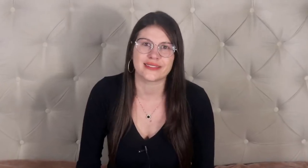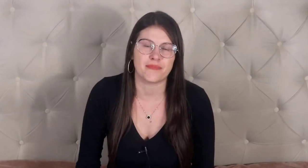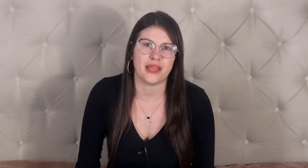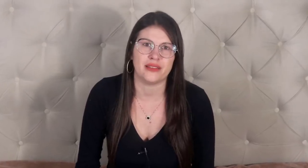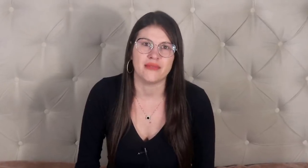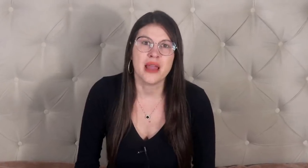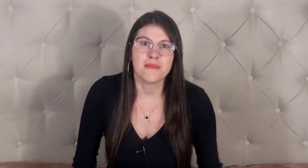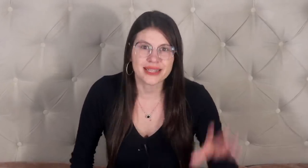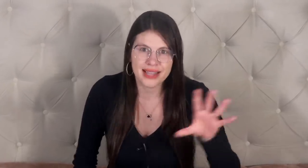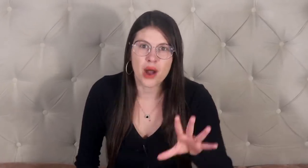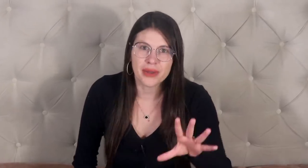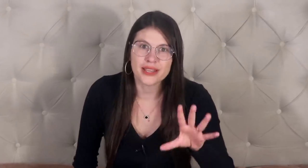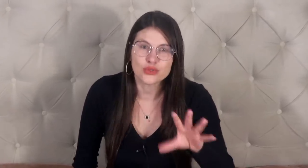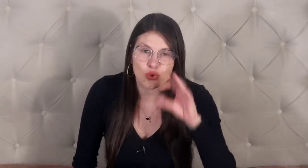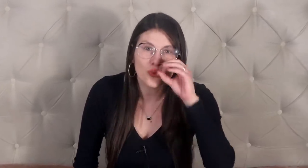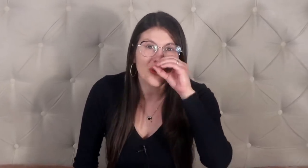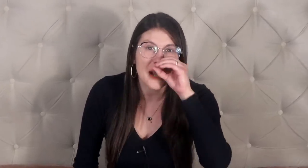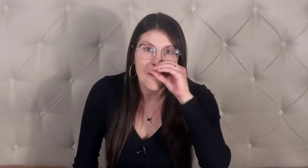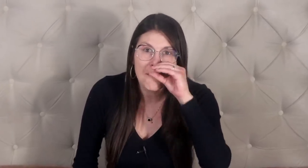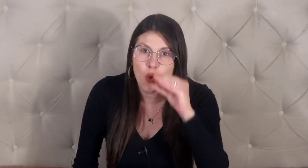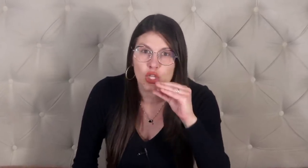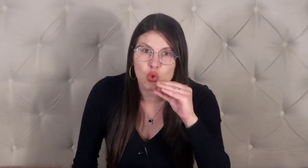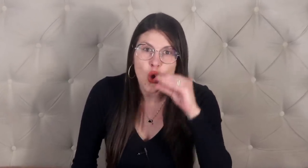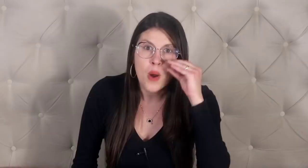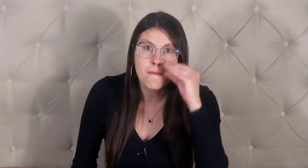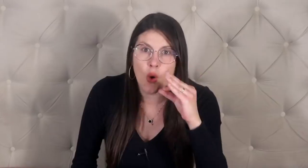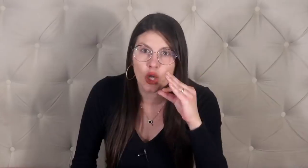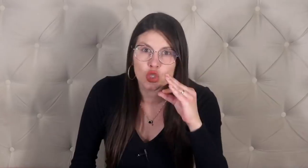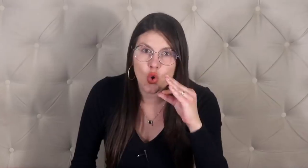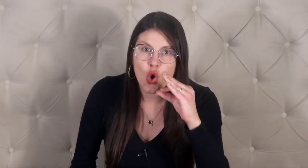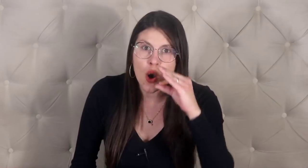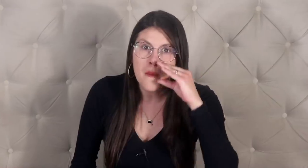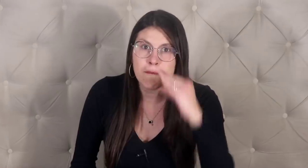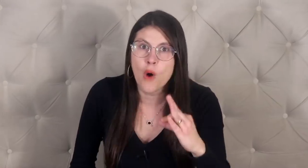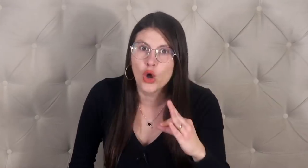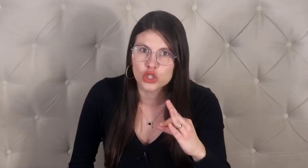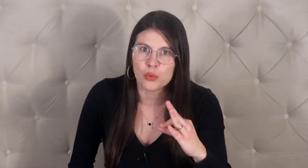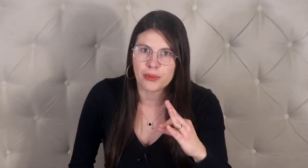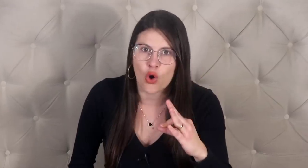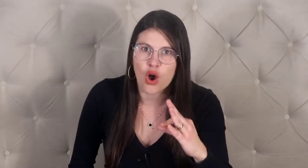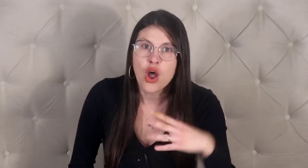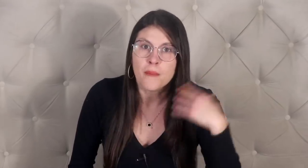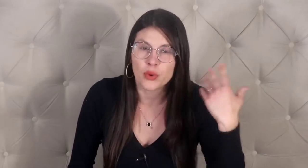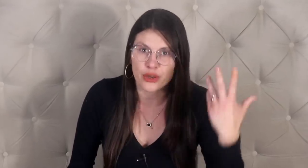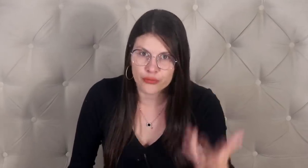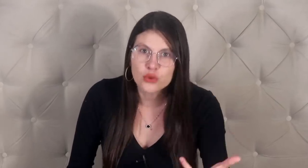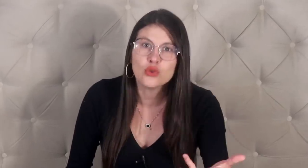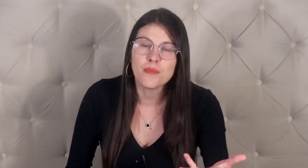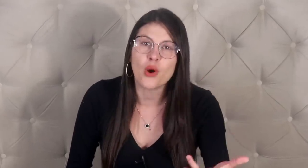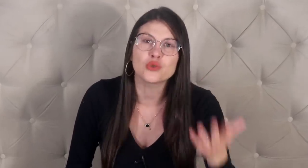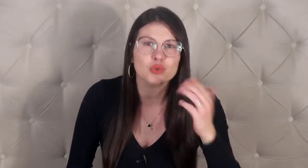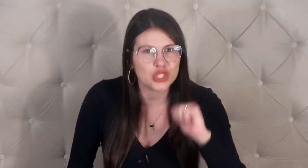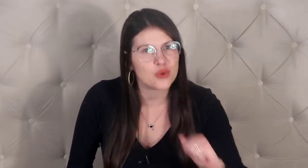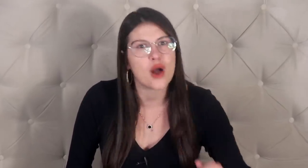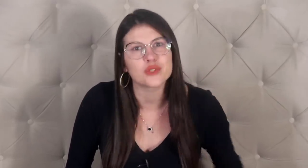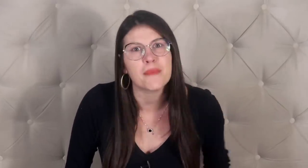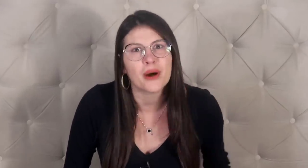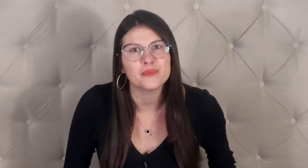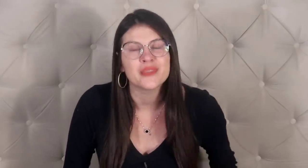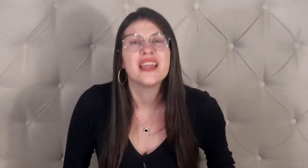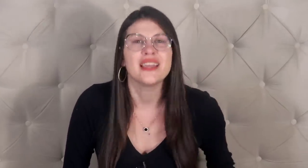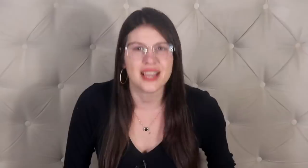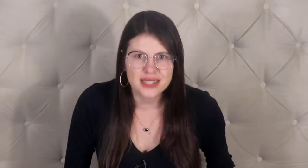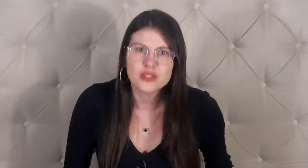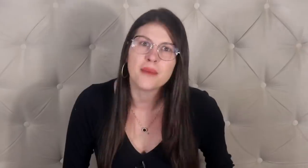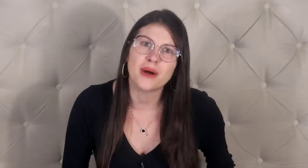ali essa CPI. Mas calma que isso tudo fica muito, muito, muito pior. Porque no fundo do poço tinha um